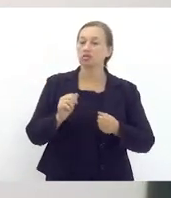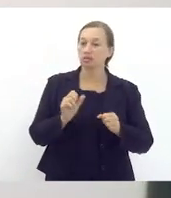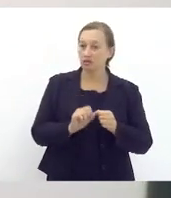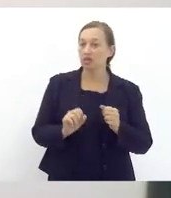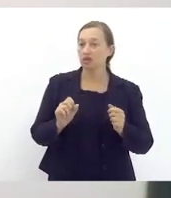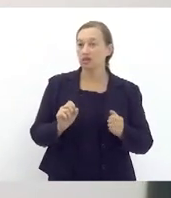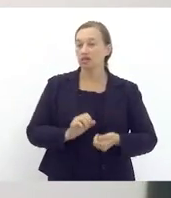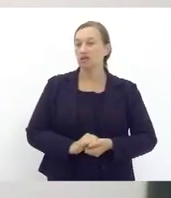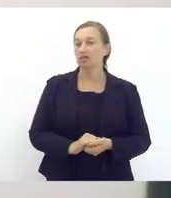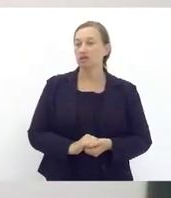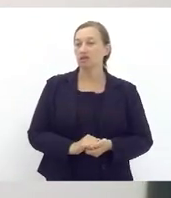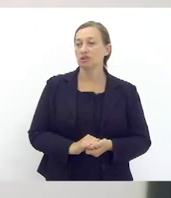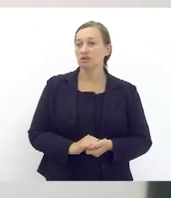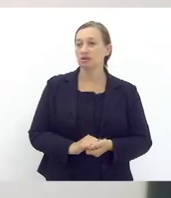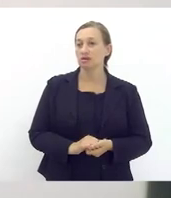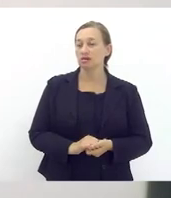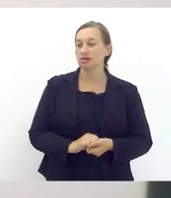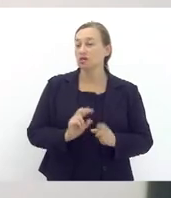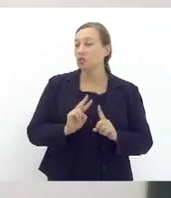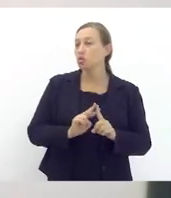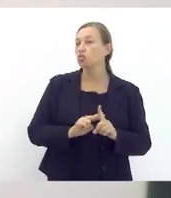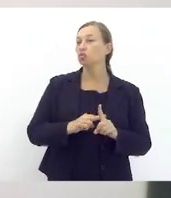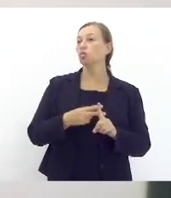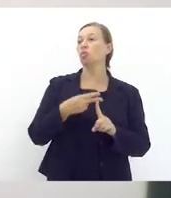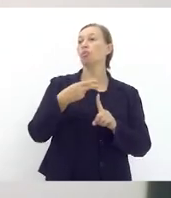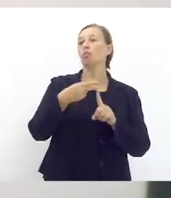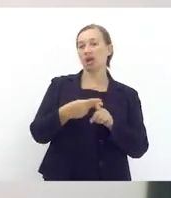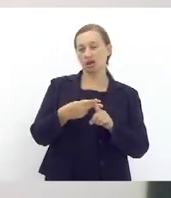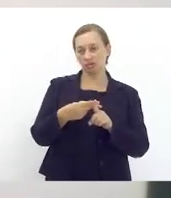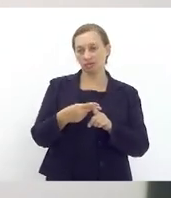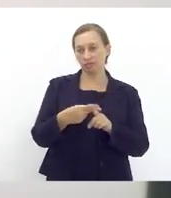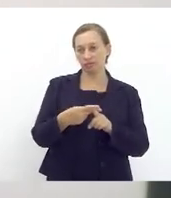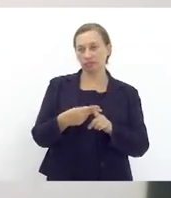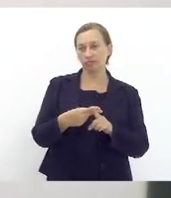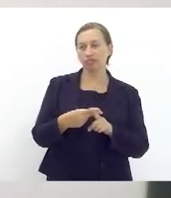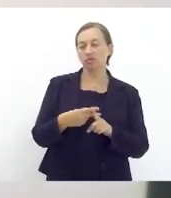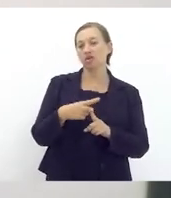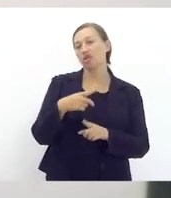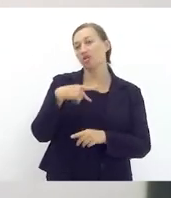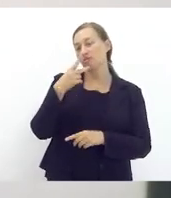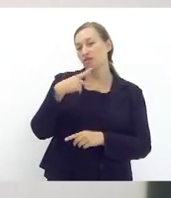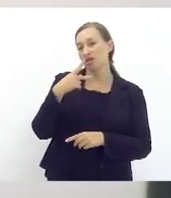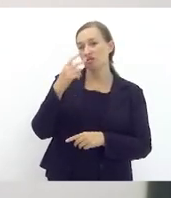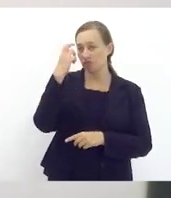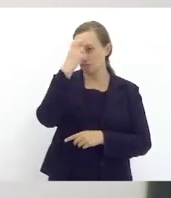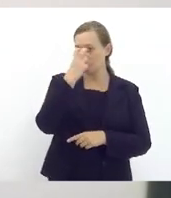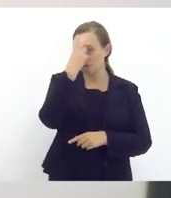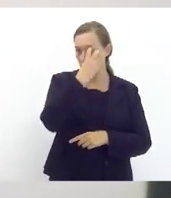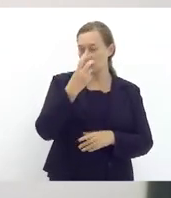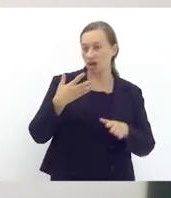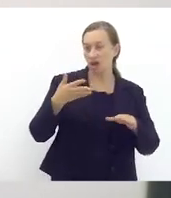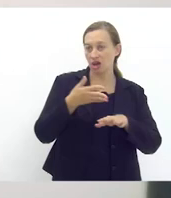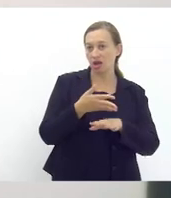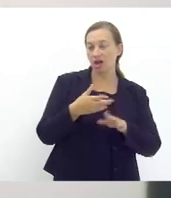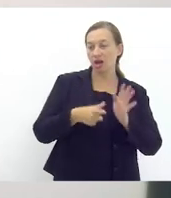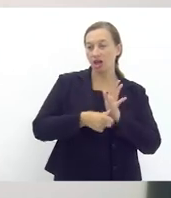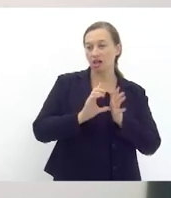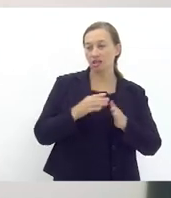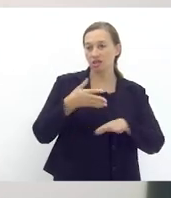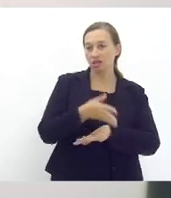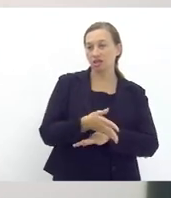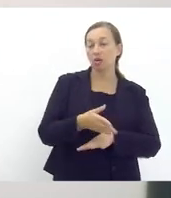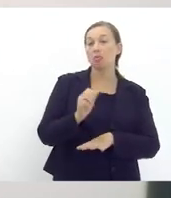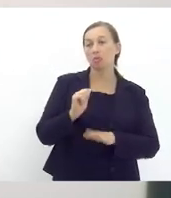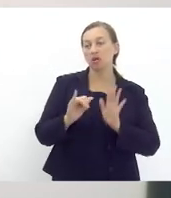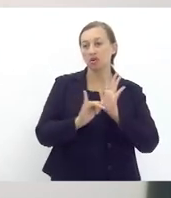fazer e pode fazer se dobrando né como eu tava até falando para para Verônica antes de entrar aqui pode ser um edital que